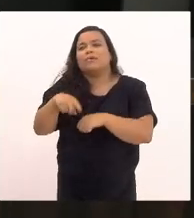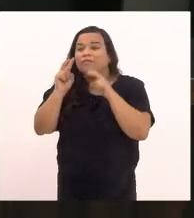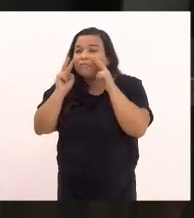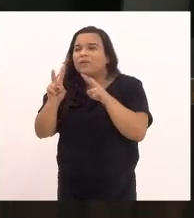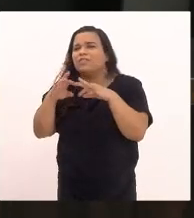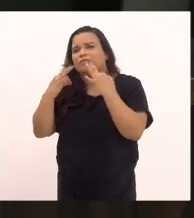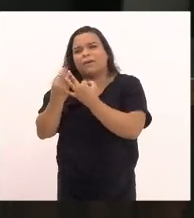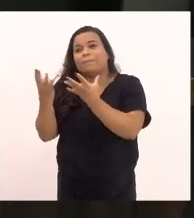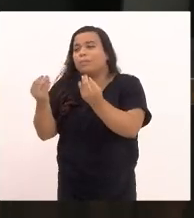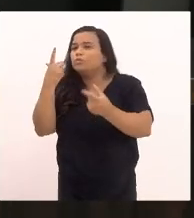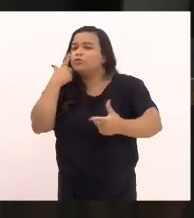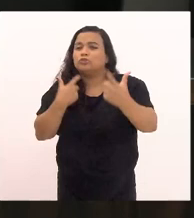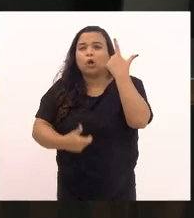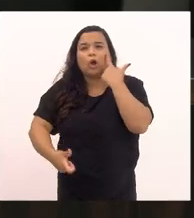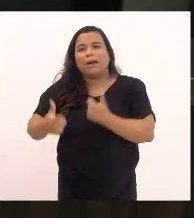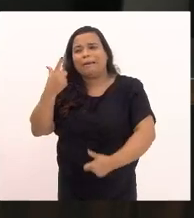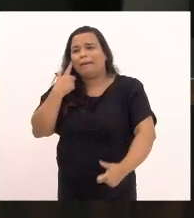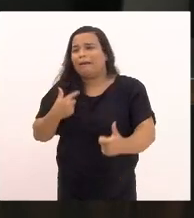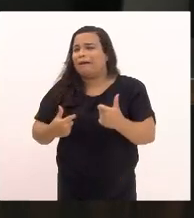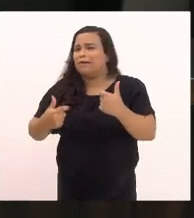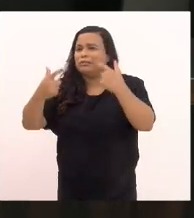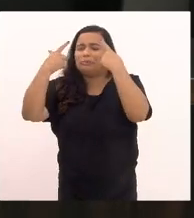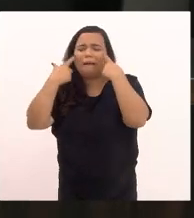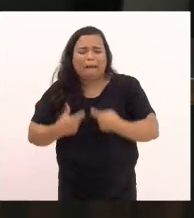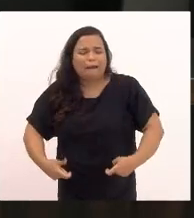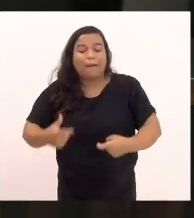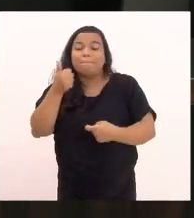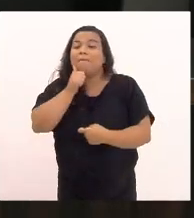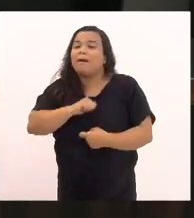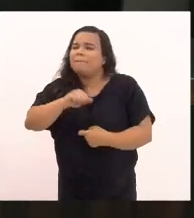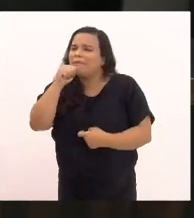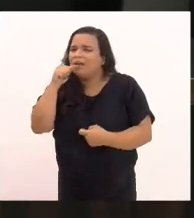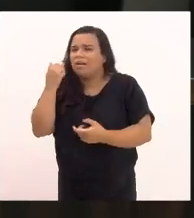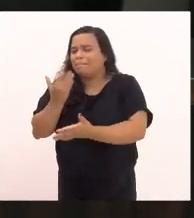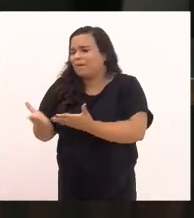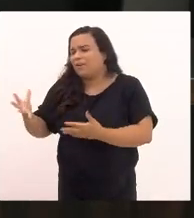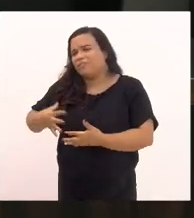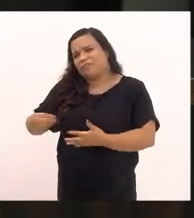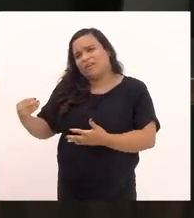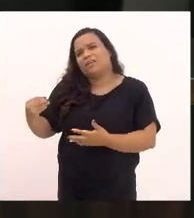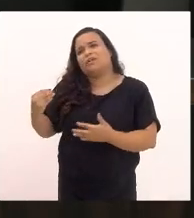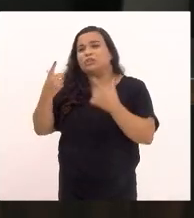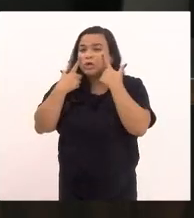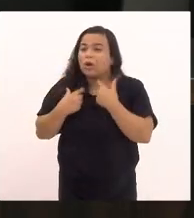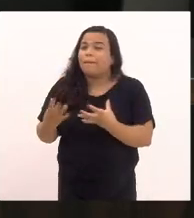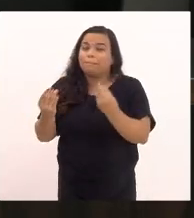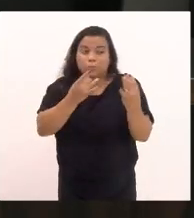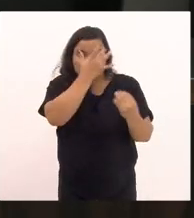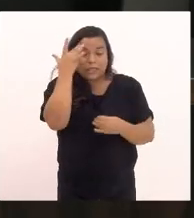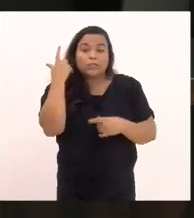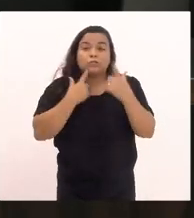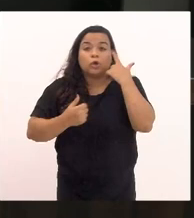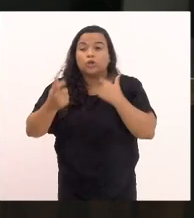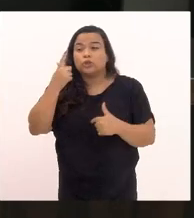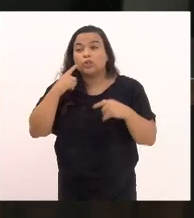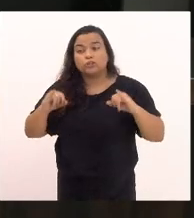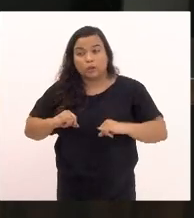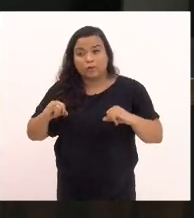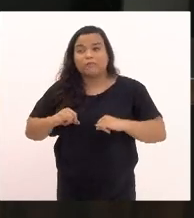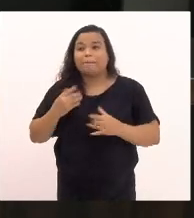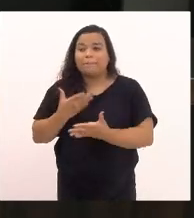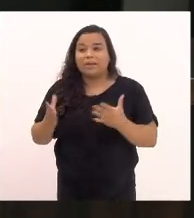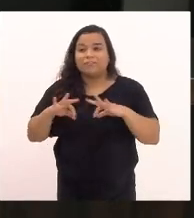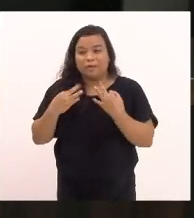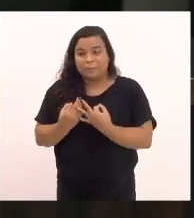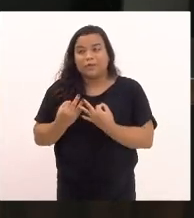famílias chorando, muitas mães chorando, muitas pessoas chorando as perdas dos seus familiares. Então, o nosso muito,